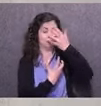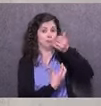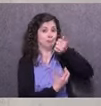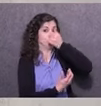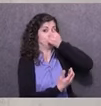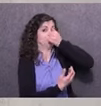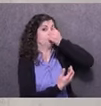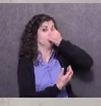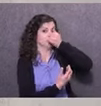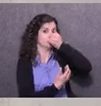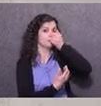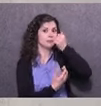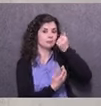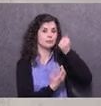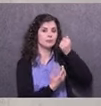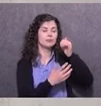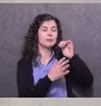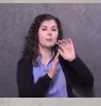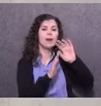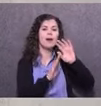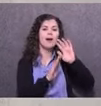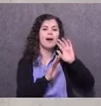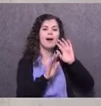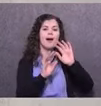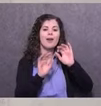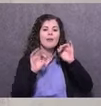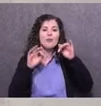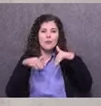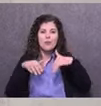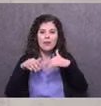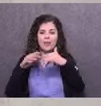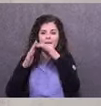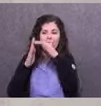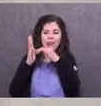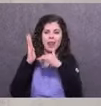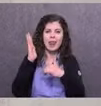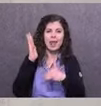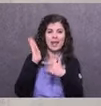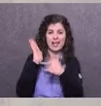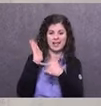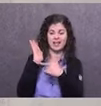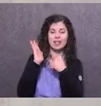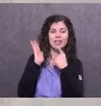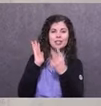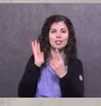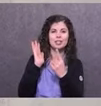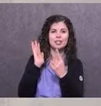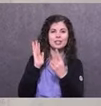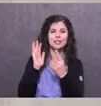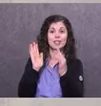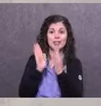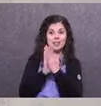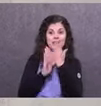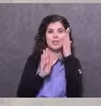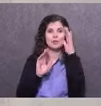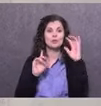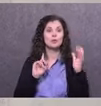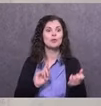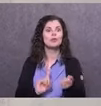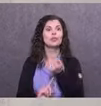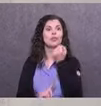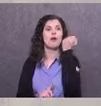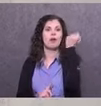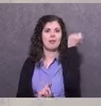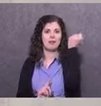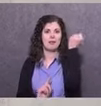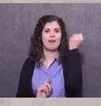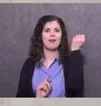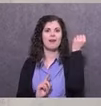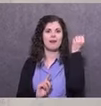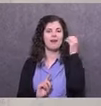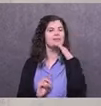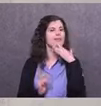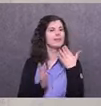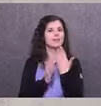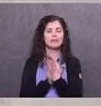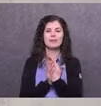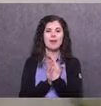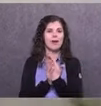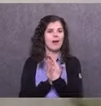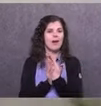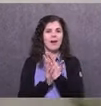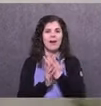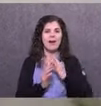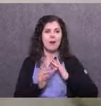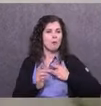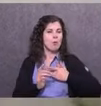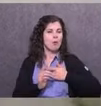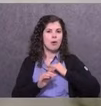depois termina com a confiança na vitória final de Deus, cujo amor se mostra mais forte que o mal